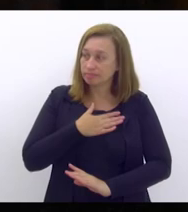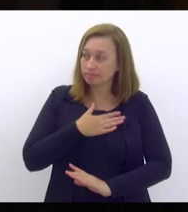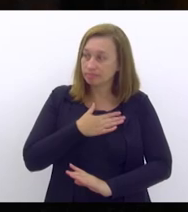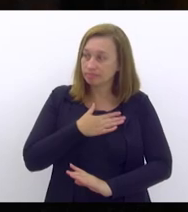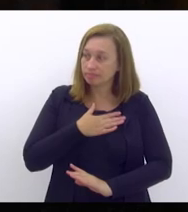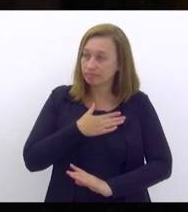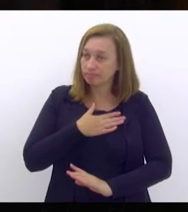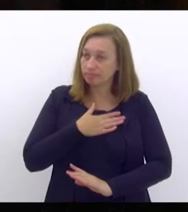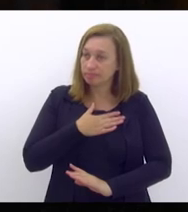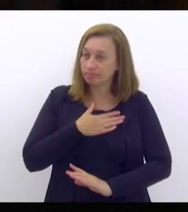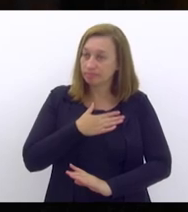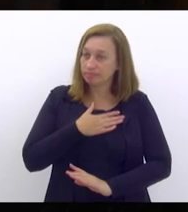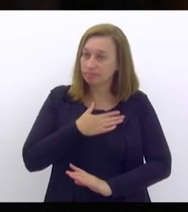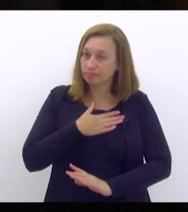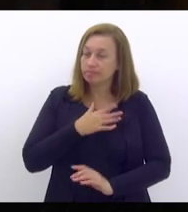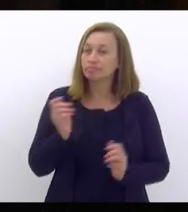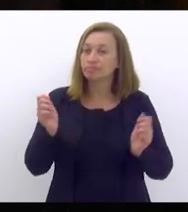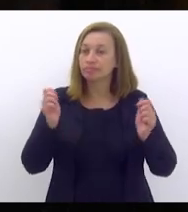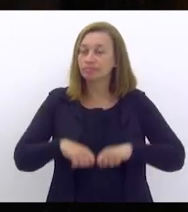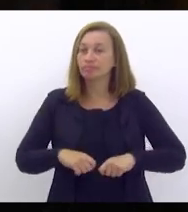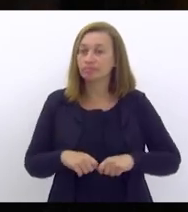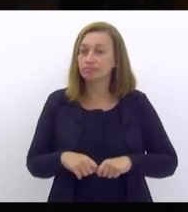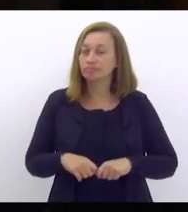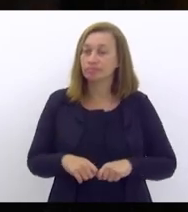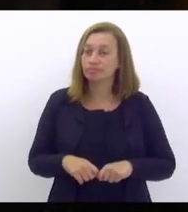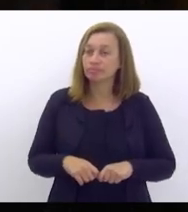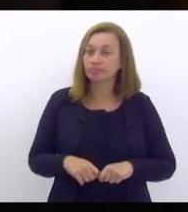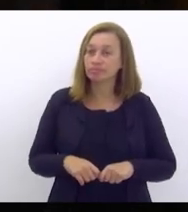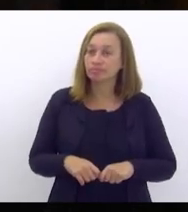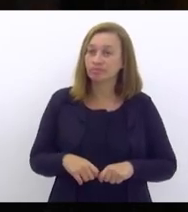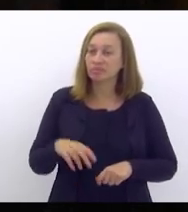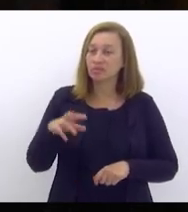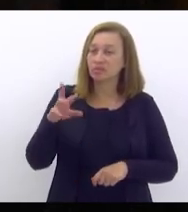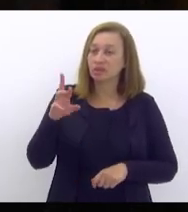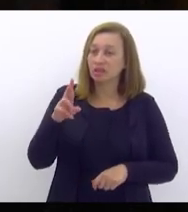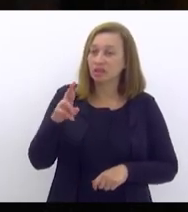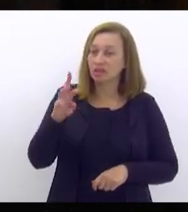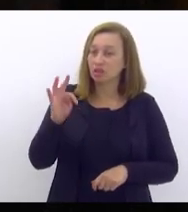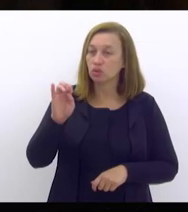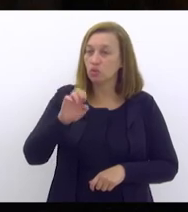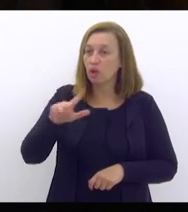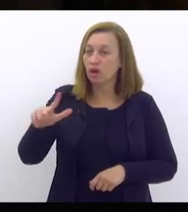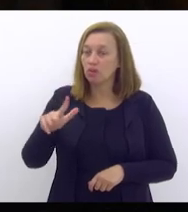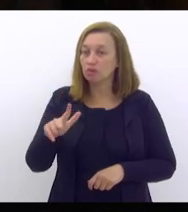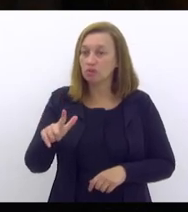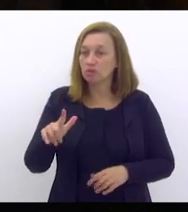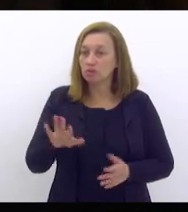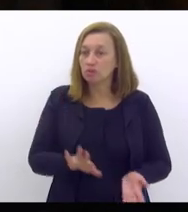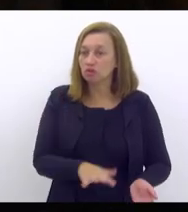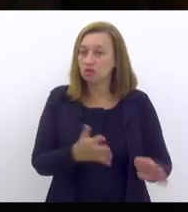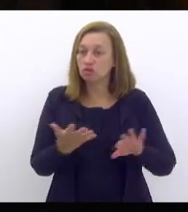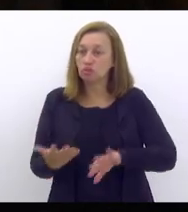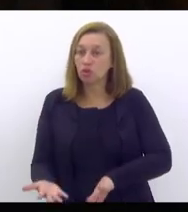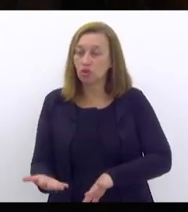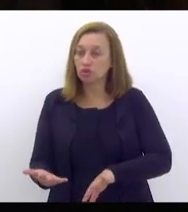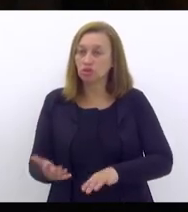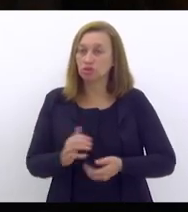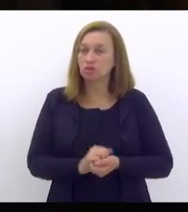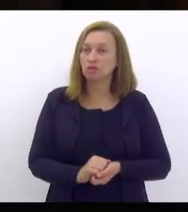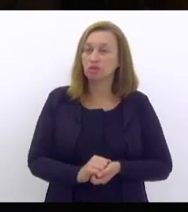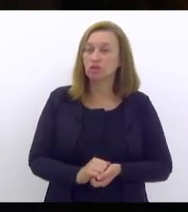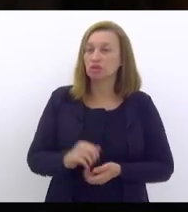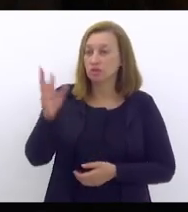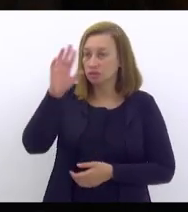que garantem, inclusive, a possibilidade dos rituais fúnebres das religiões de matriz africana. Outra